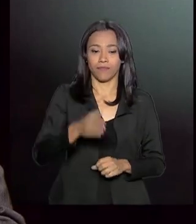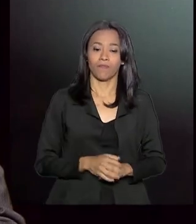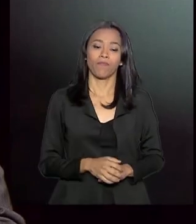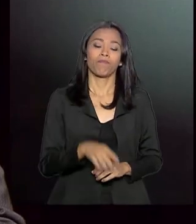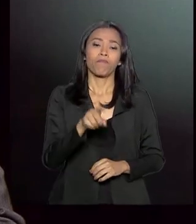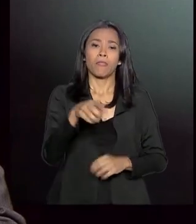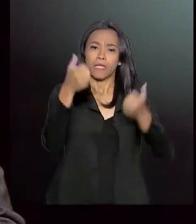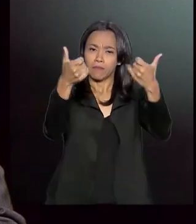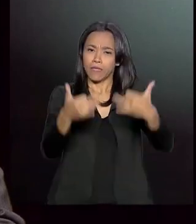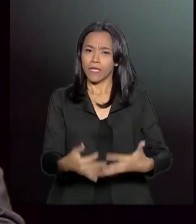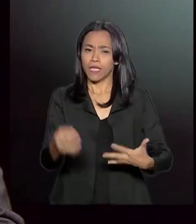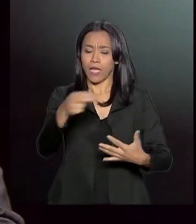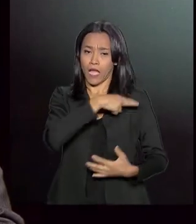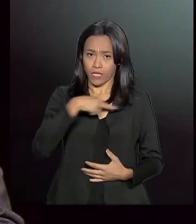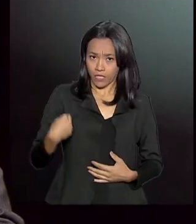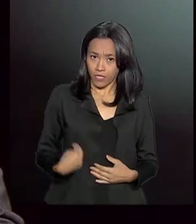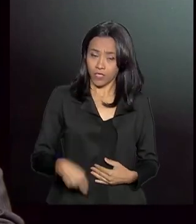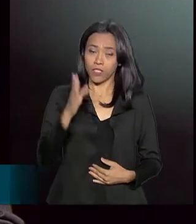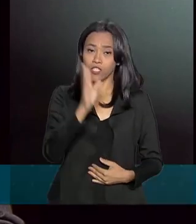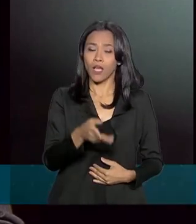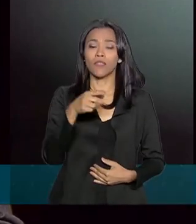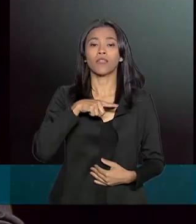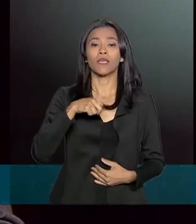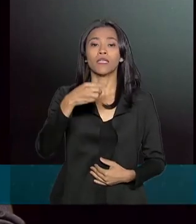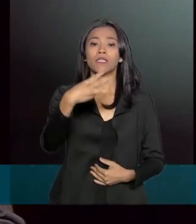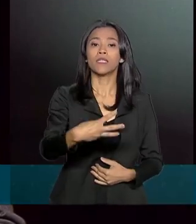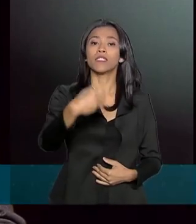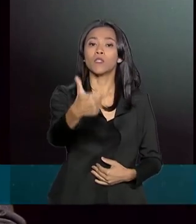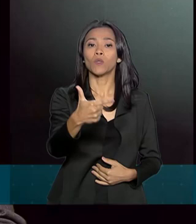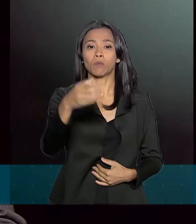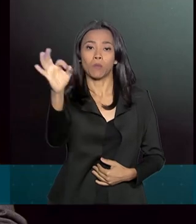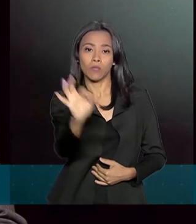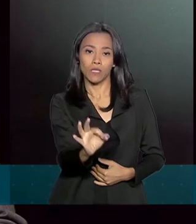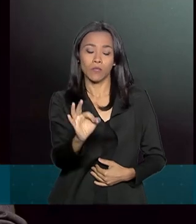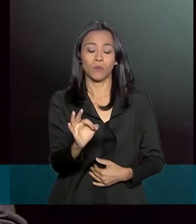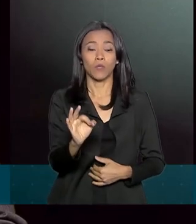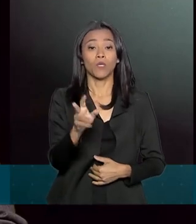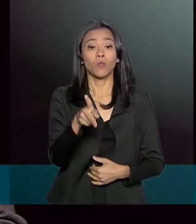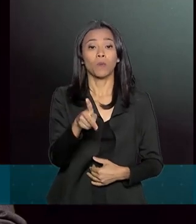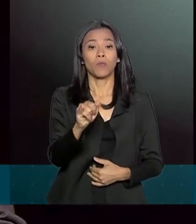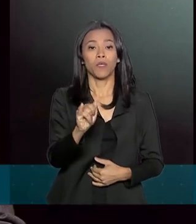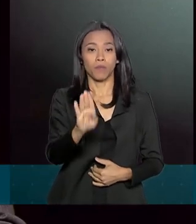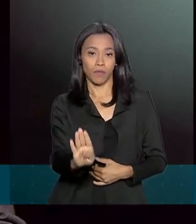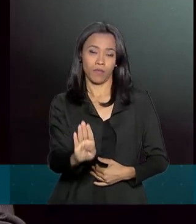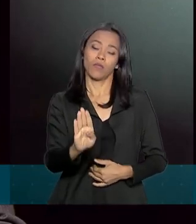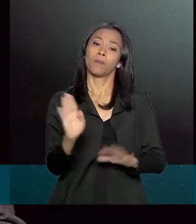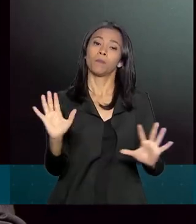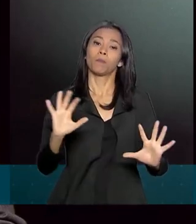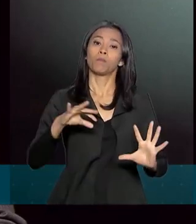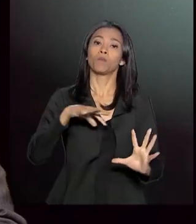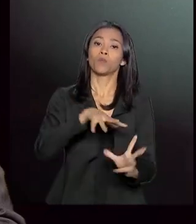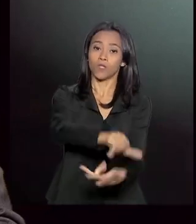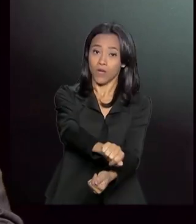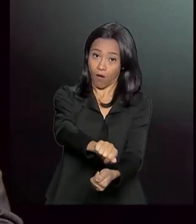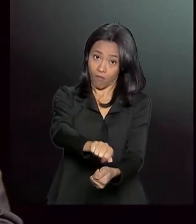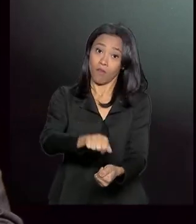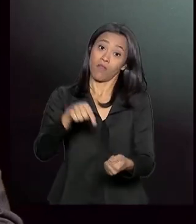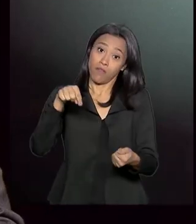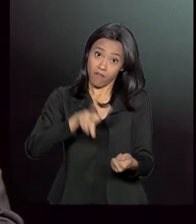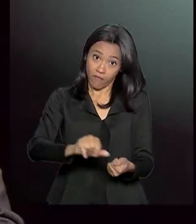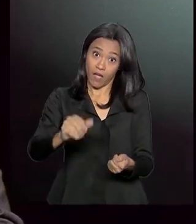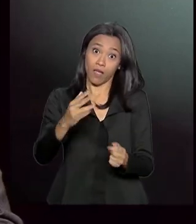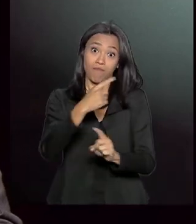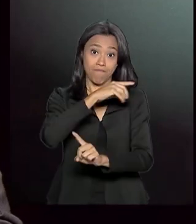já produz hoje 32% do PIB mundial e, até o final dessa década, deverá ultrapassar a